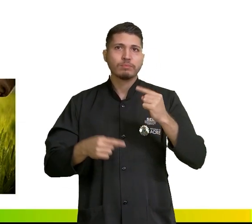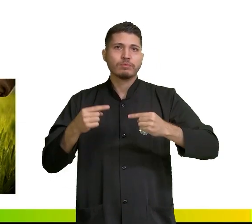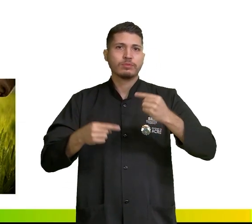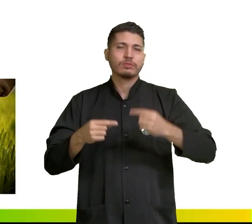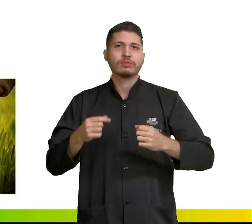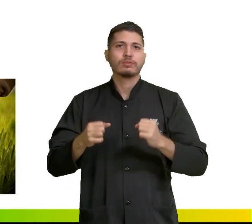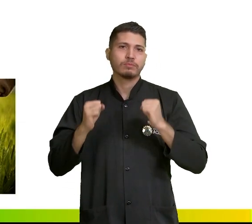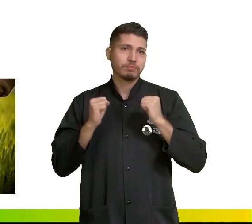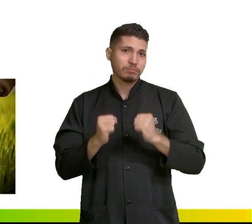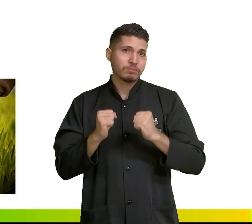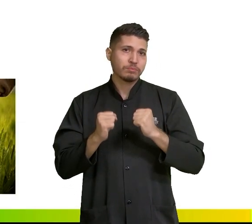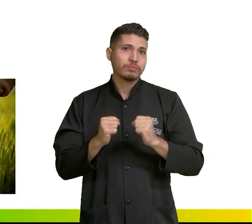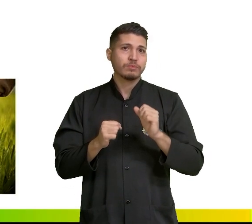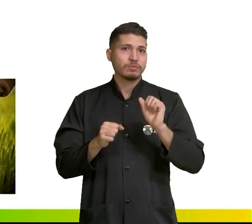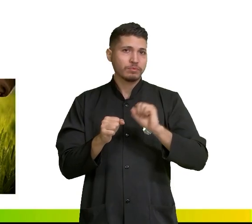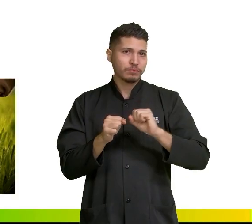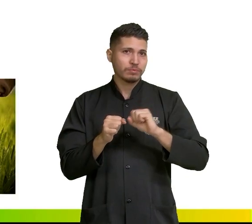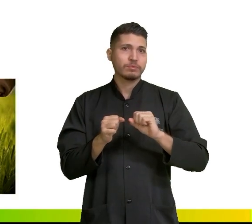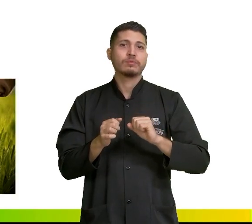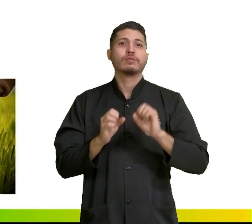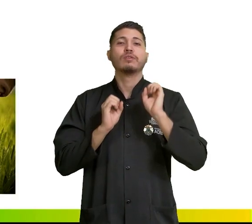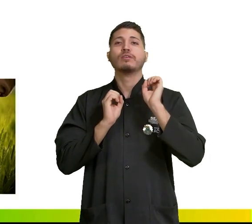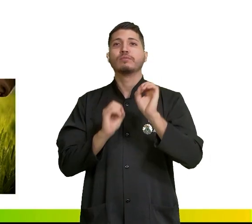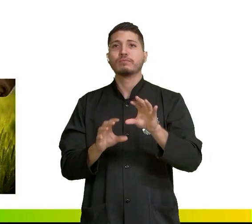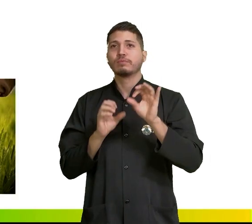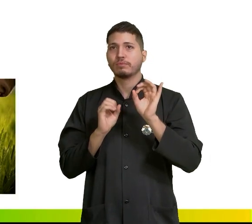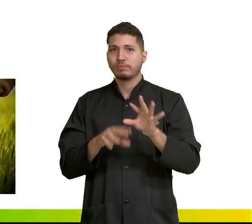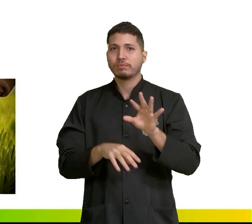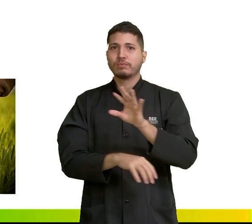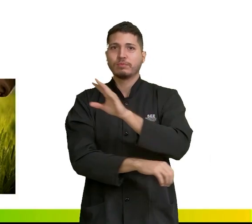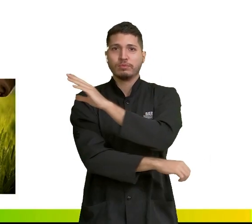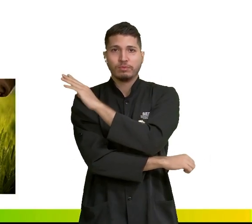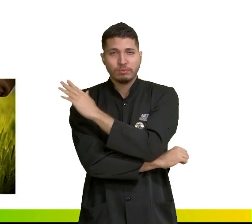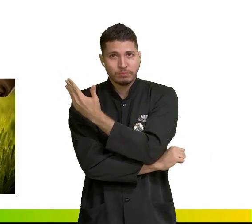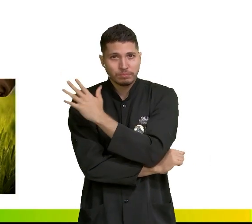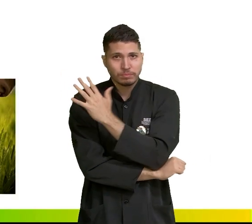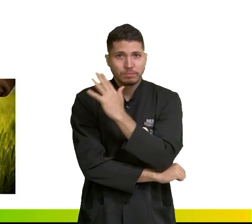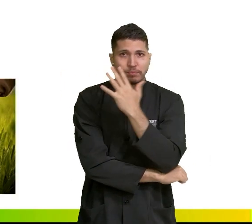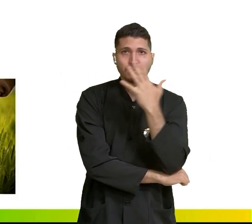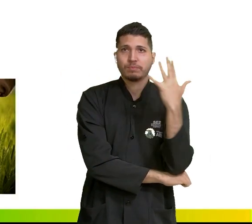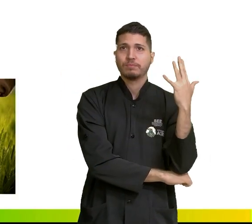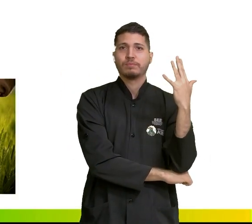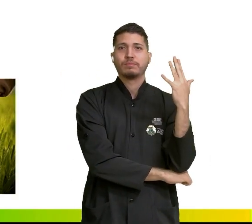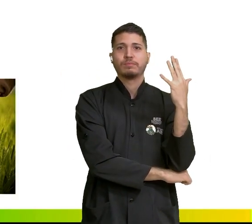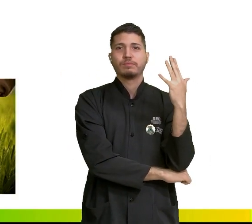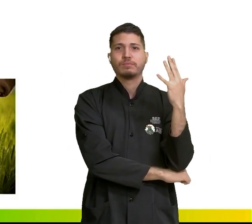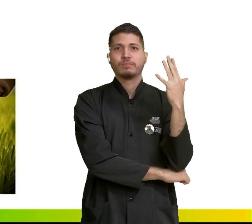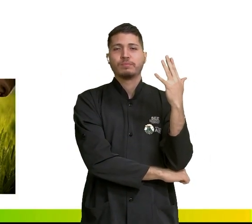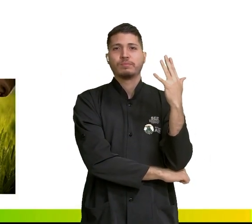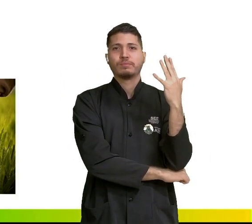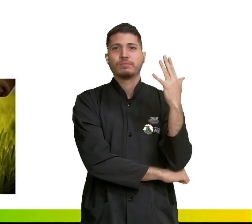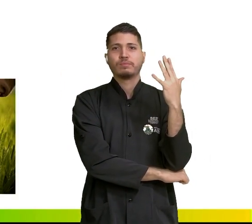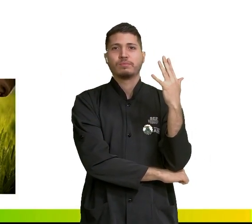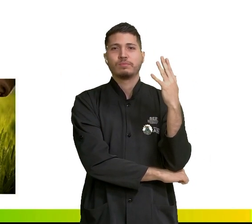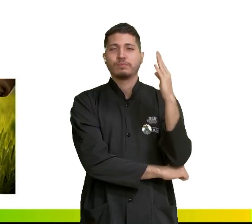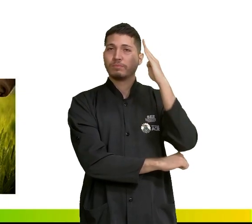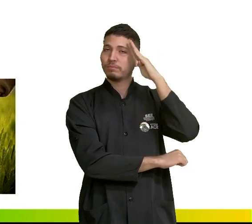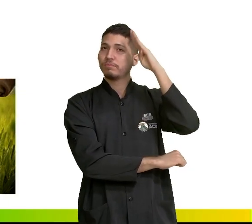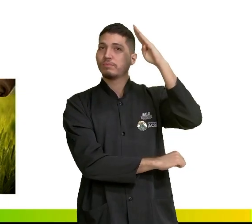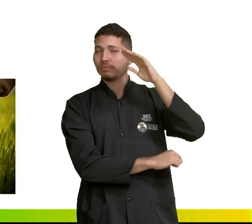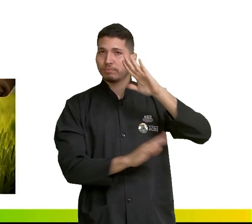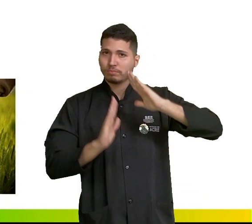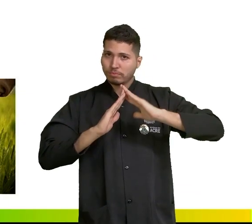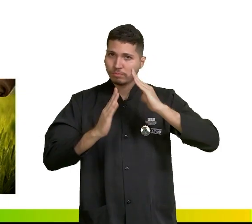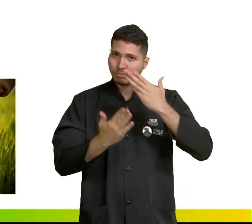a educação ambiental. Eu vou até destacar, tá, pessoal, esse ponto. A educação ambiental, principalmente nas